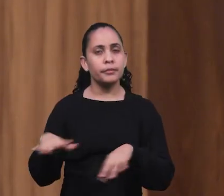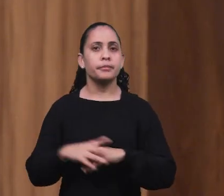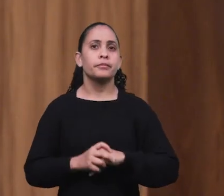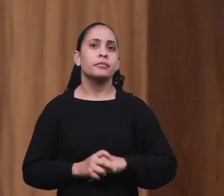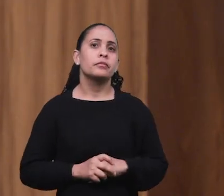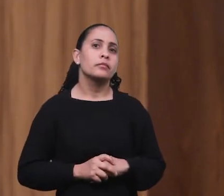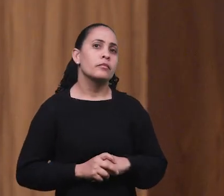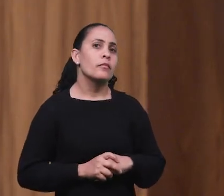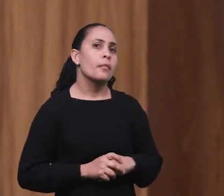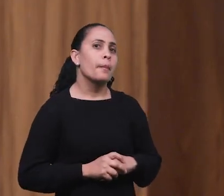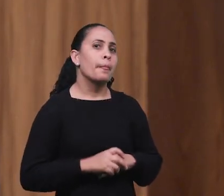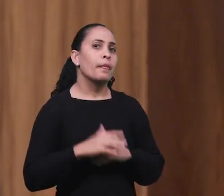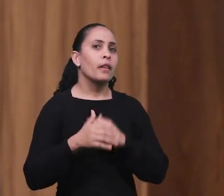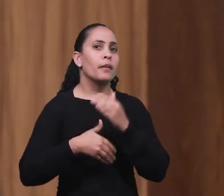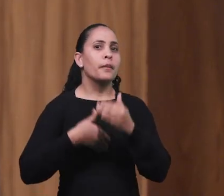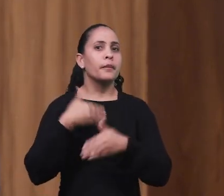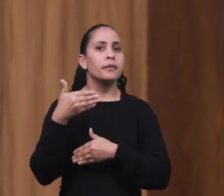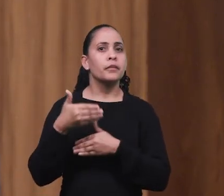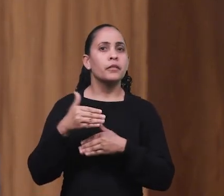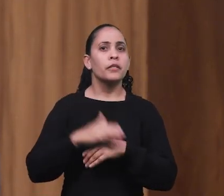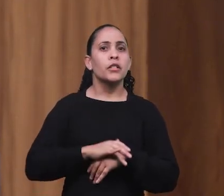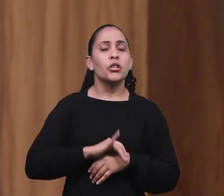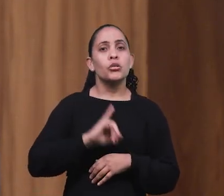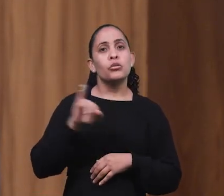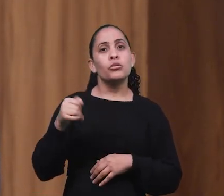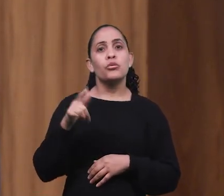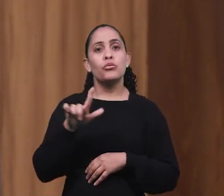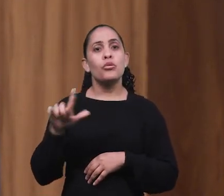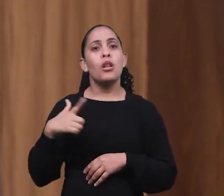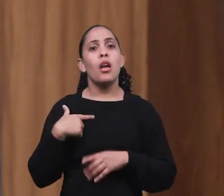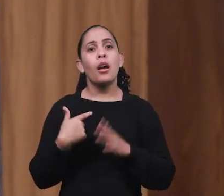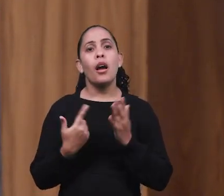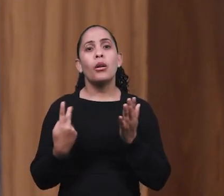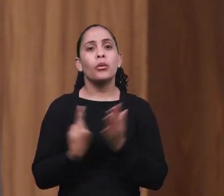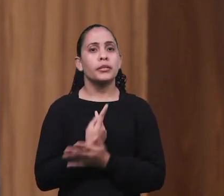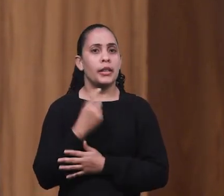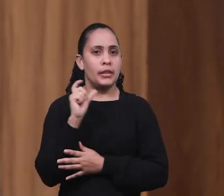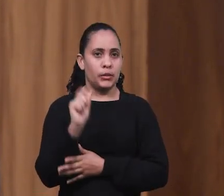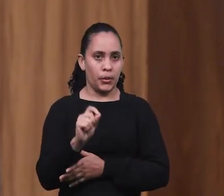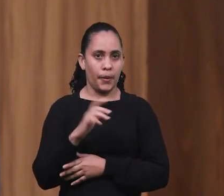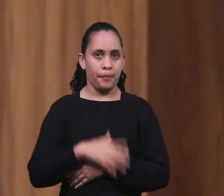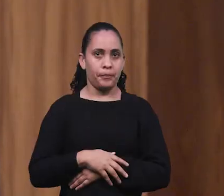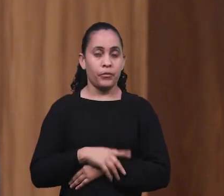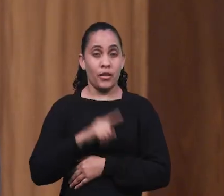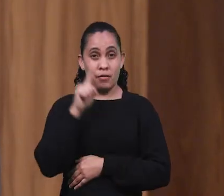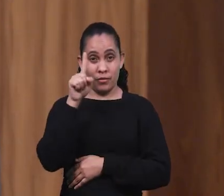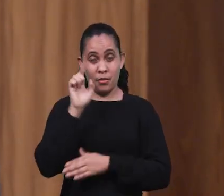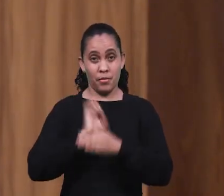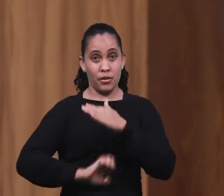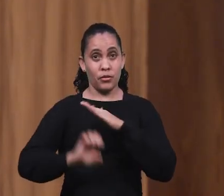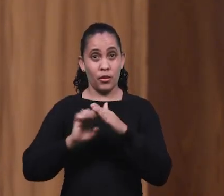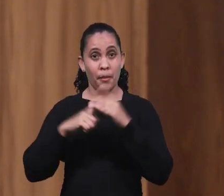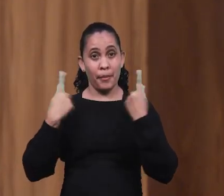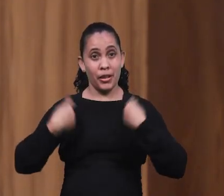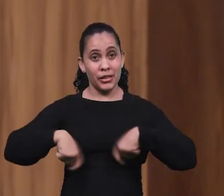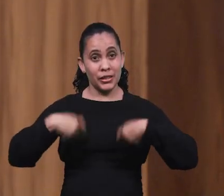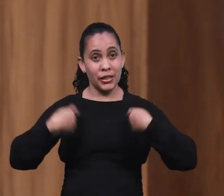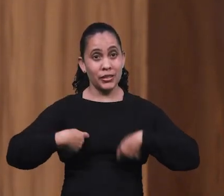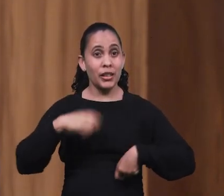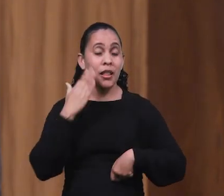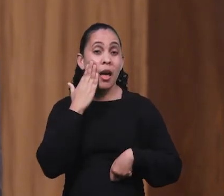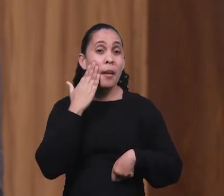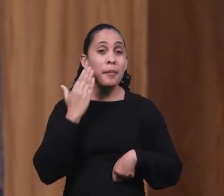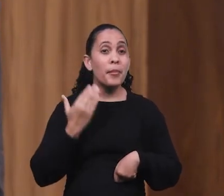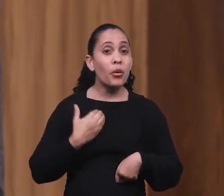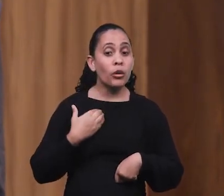de junho, estamos entrando no mês de julho. O empreendedor, o gestor do negócio, você já precisa